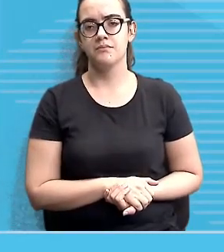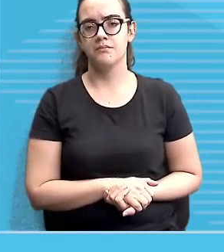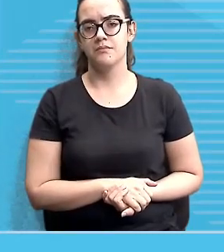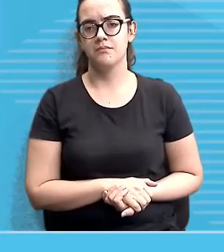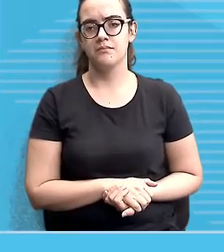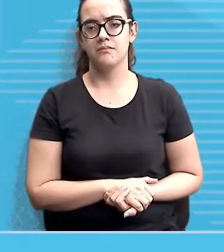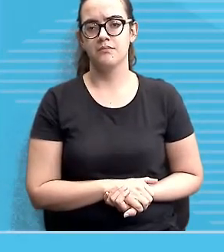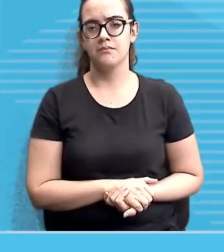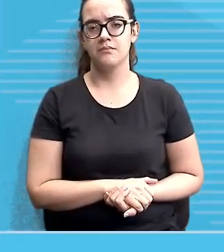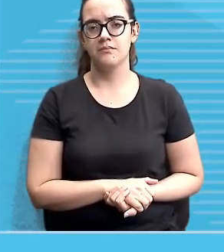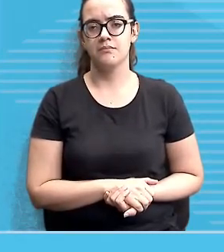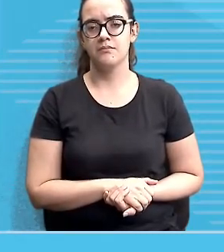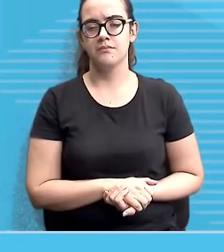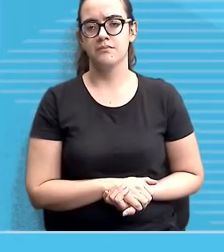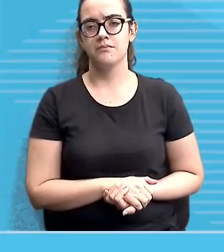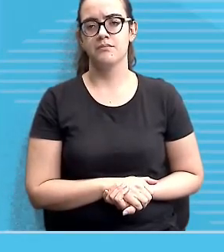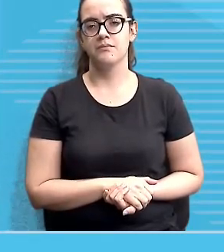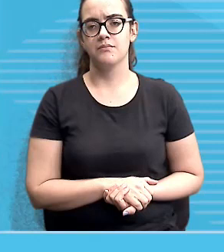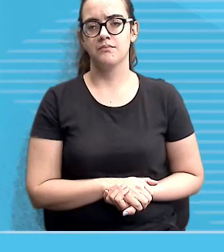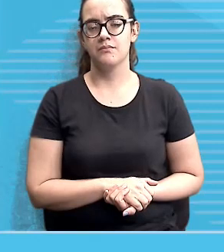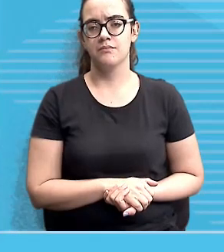e da 22,6